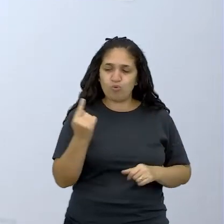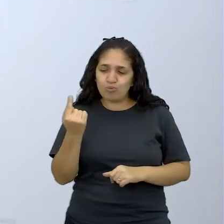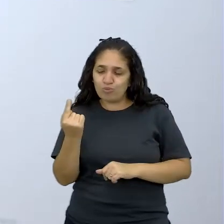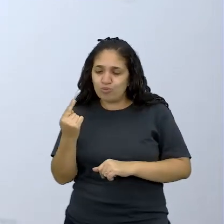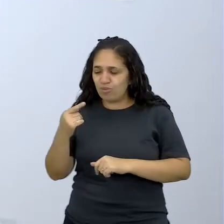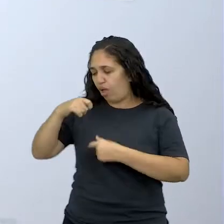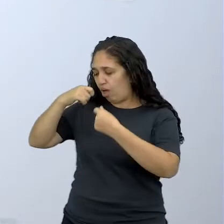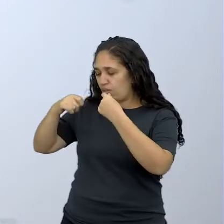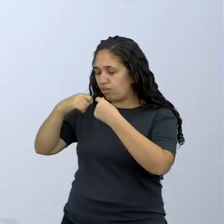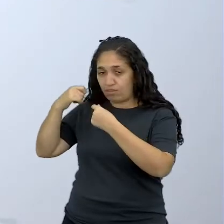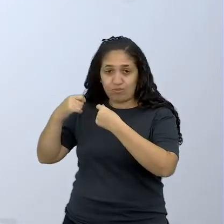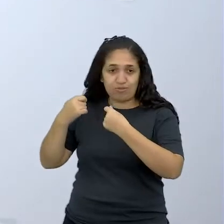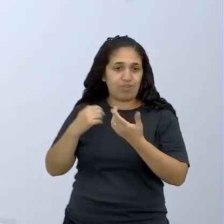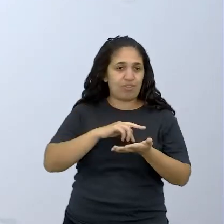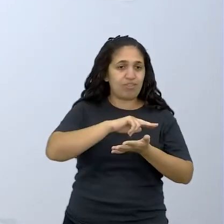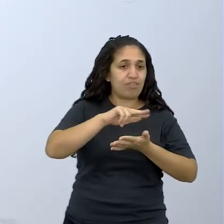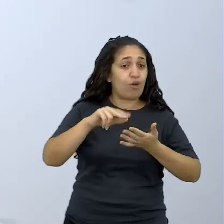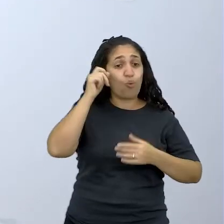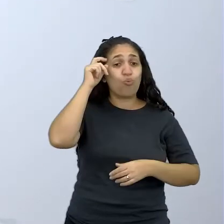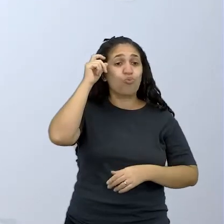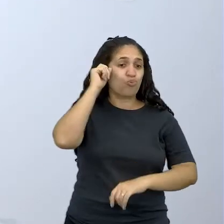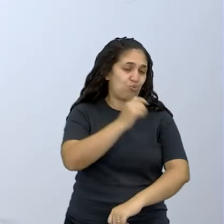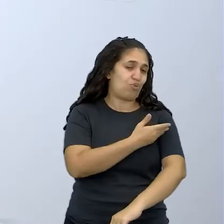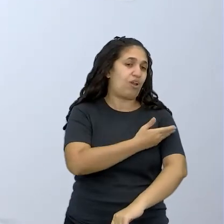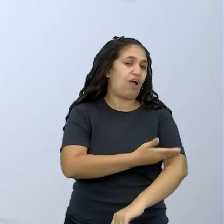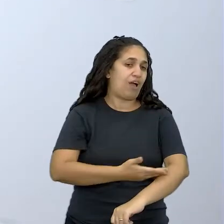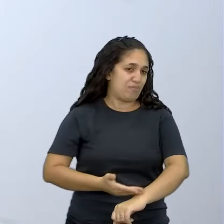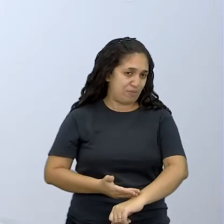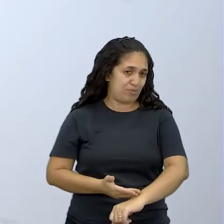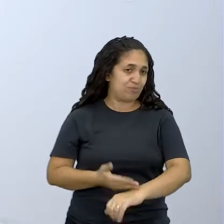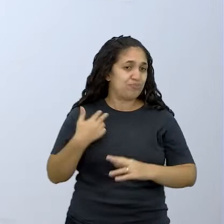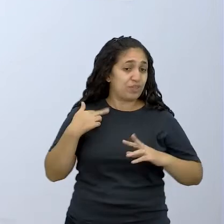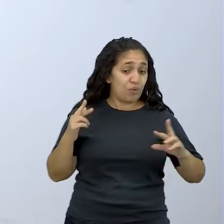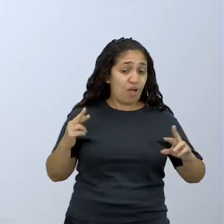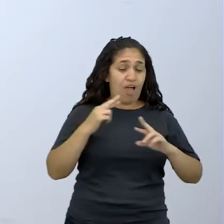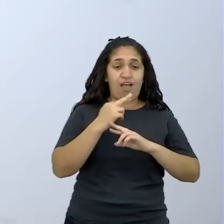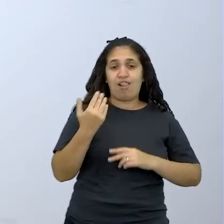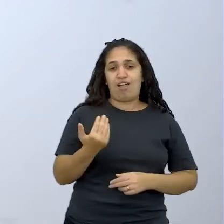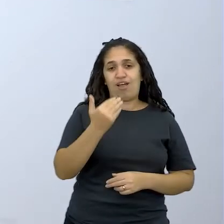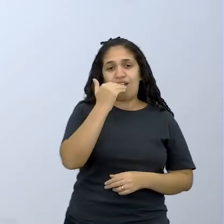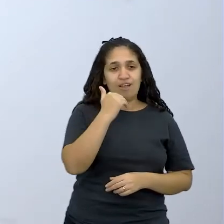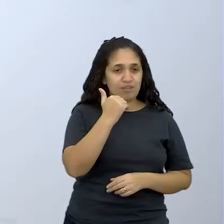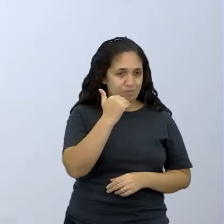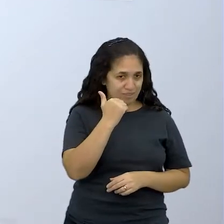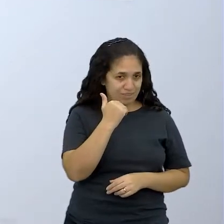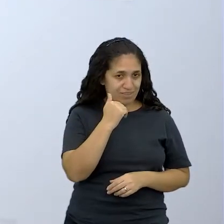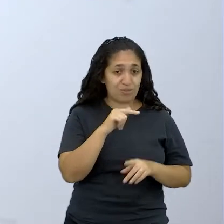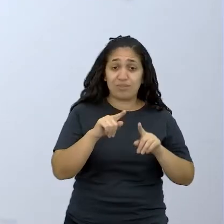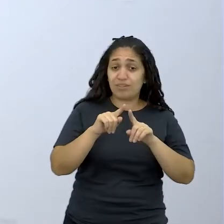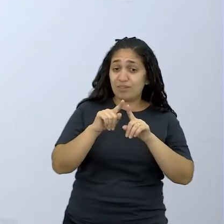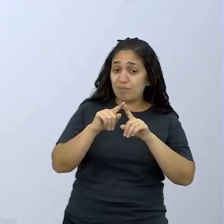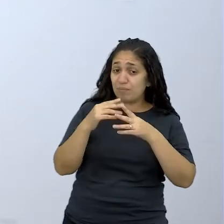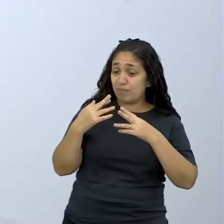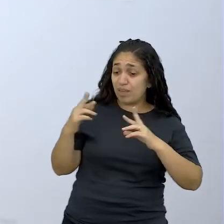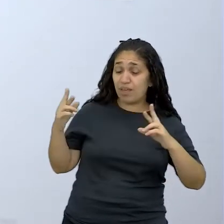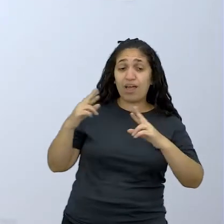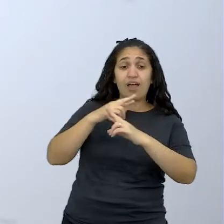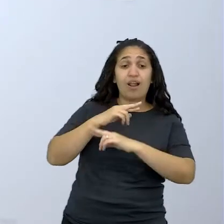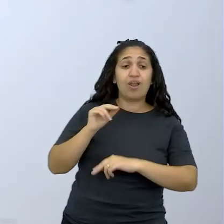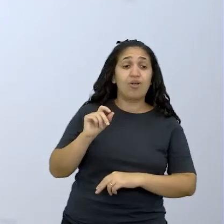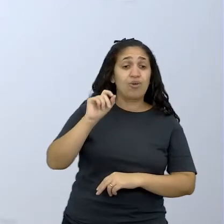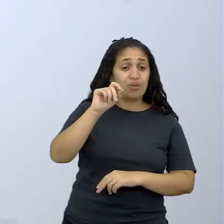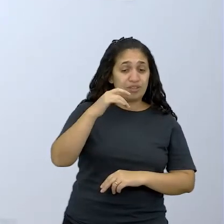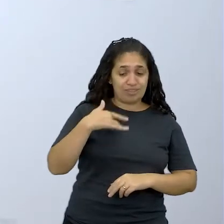Então, esses hábitos culturais também estão associados à alimentação e também estão associados na questão